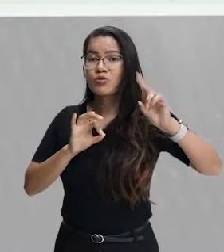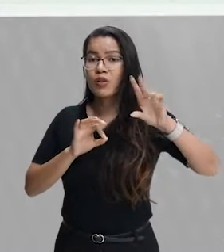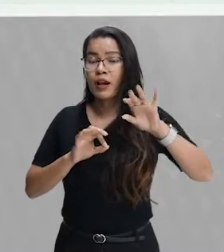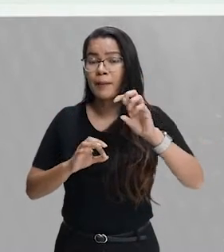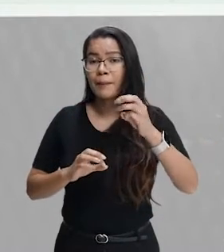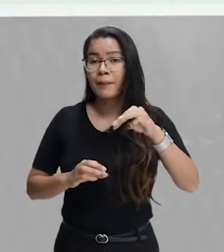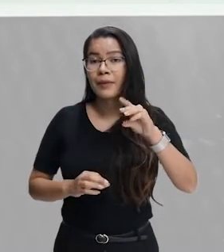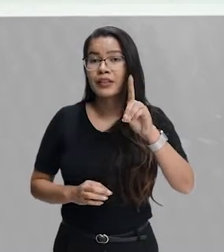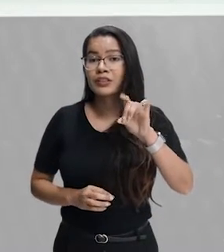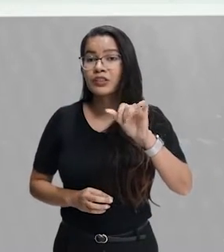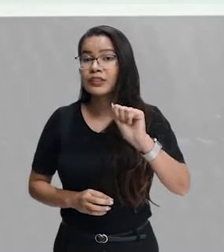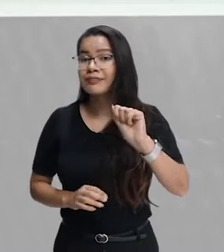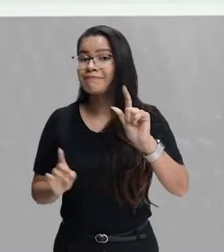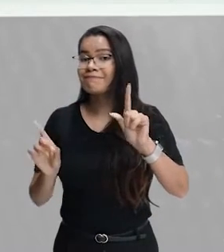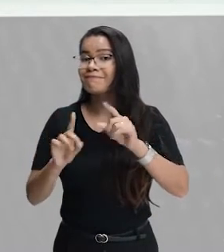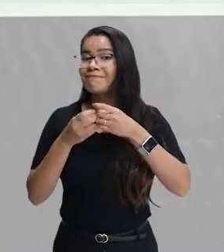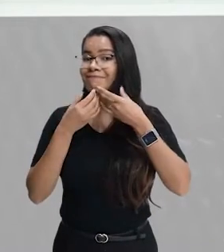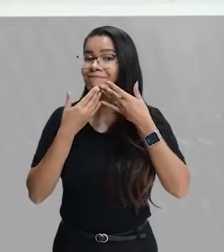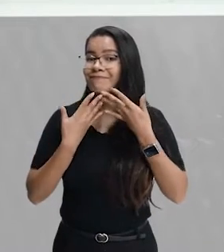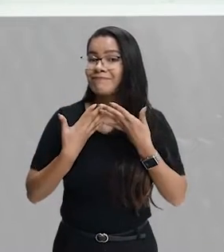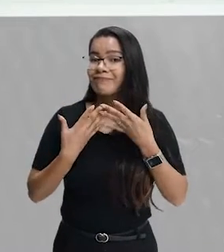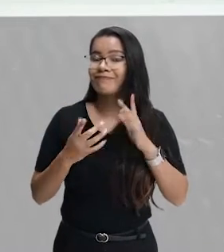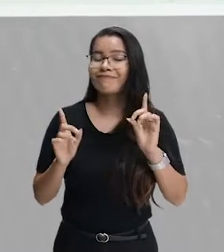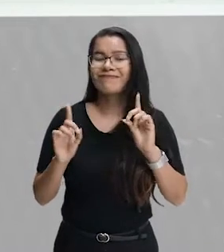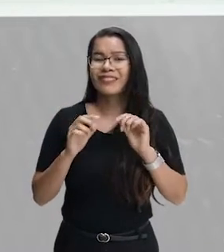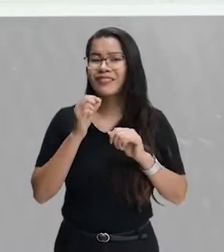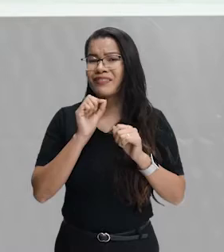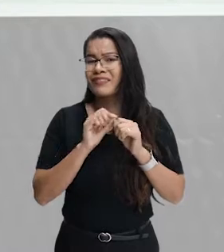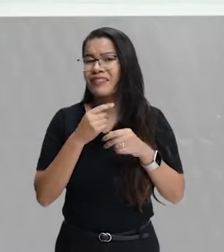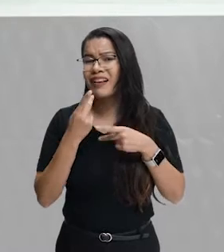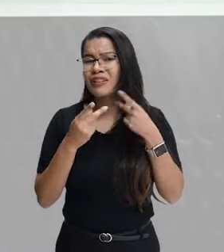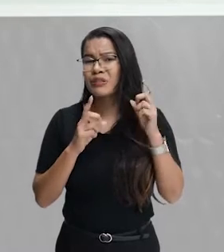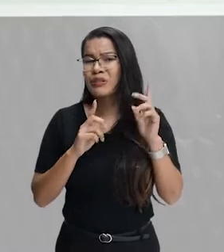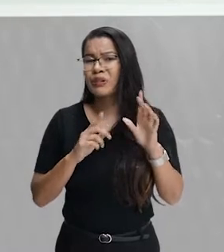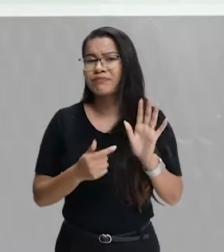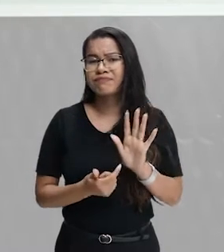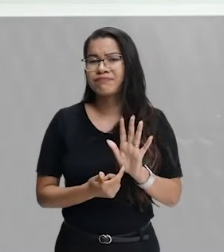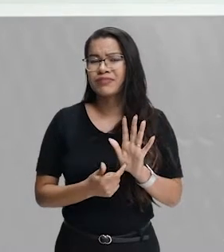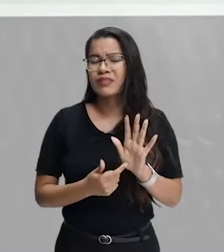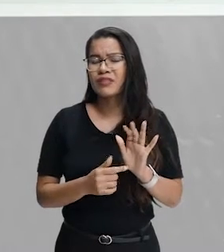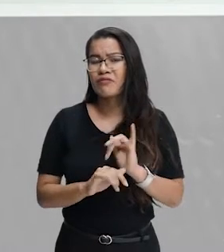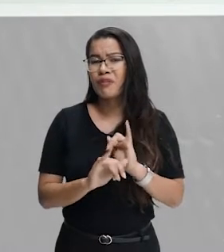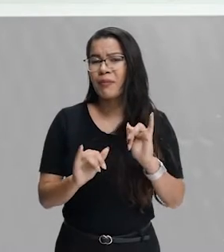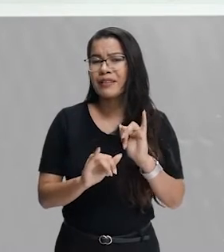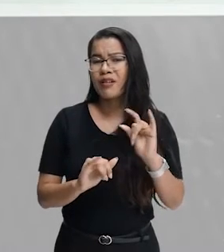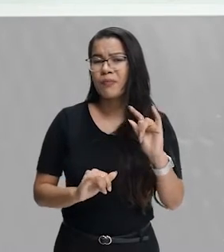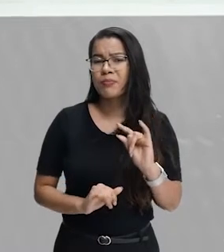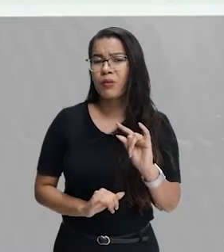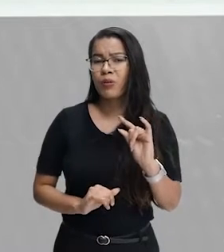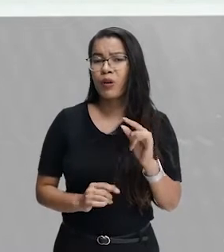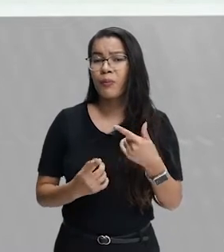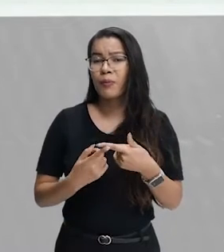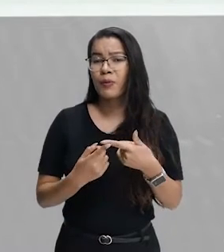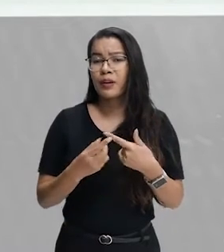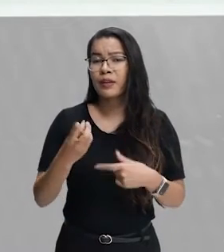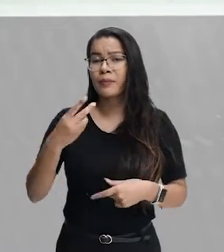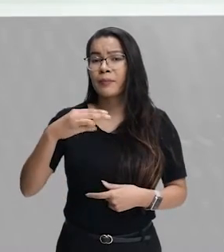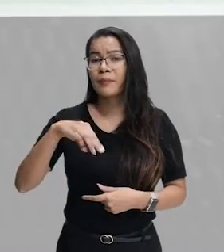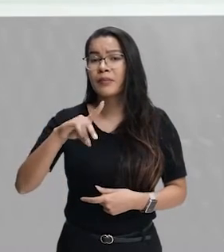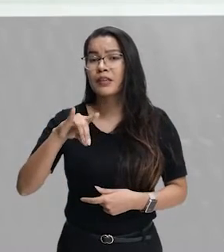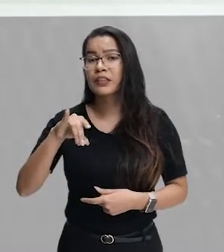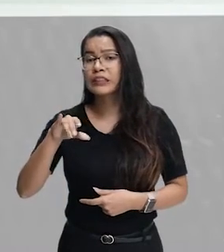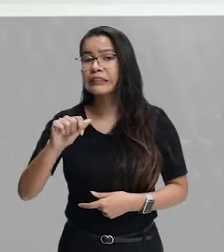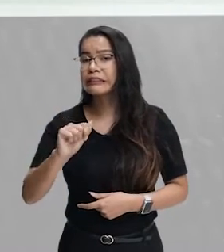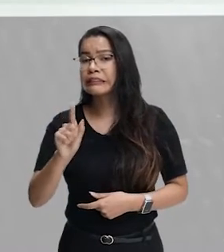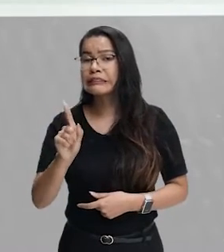média não foi legal eu dizer isso para ele. Não foi suficiente, tá? Porque essa média de 20 anos,